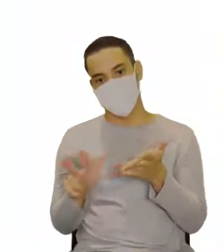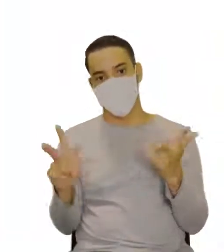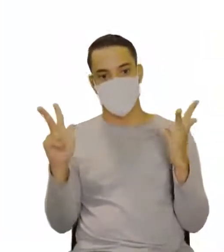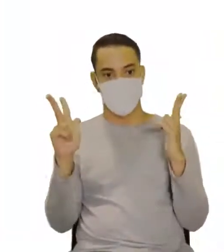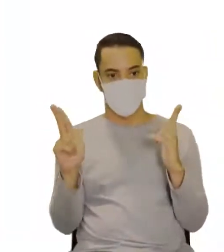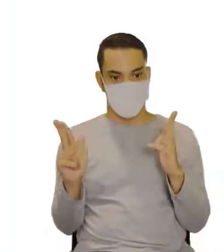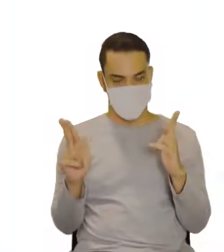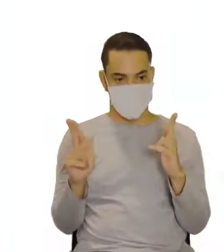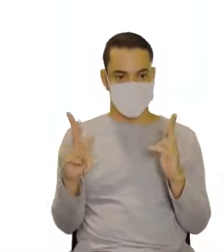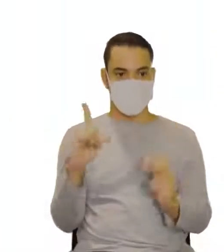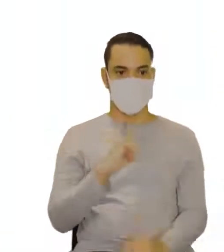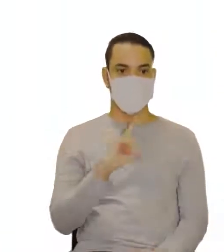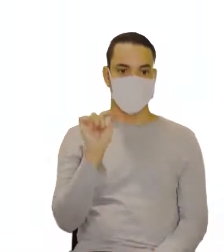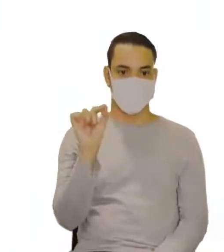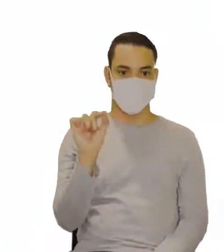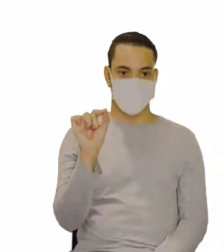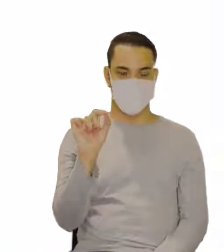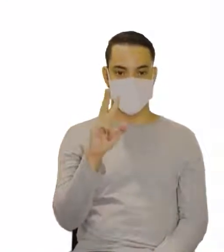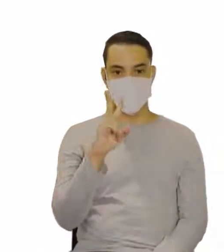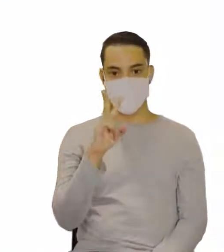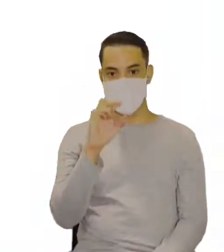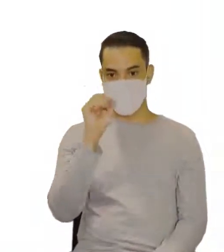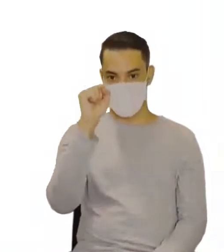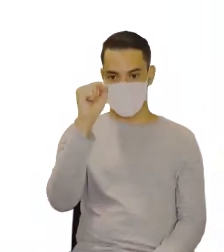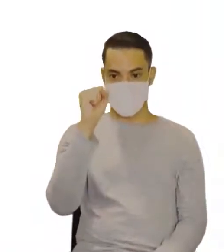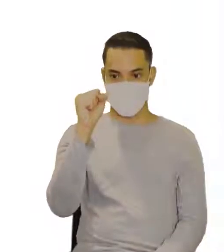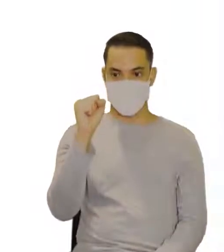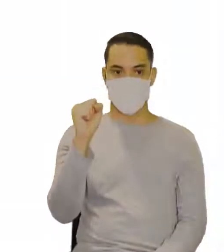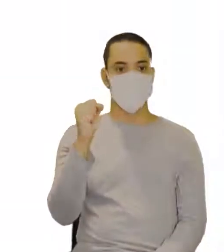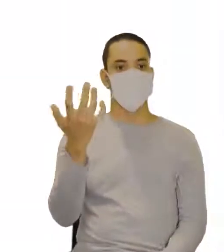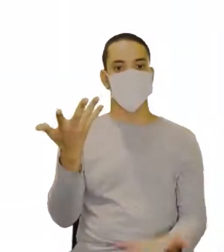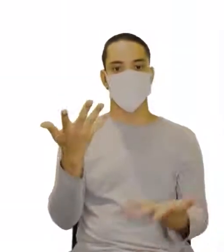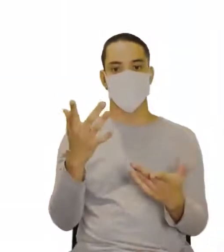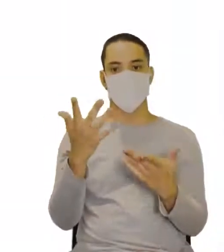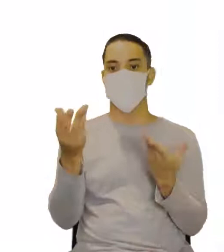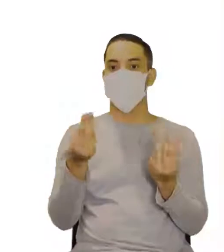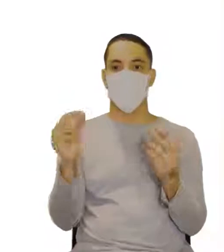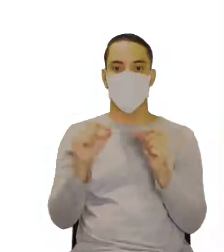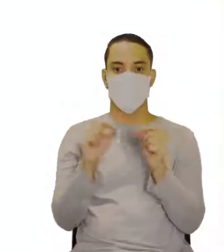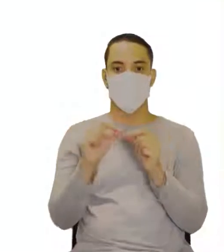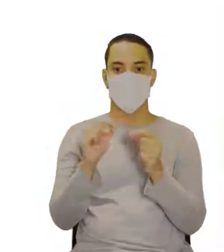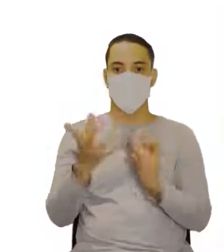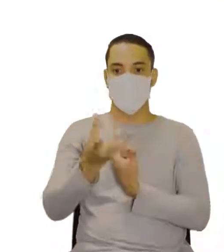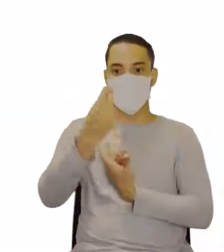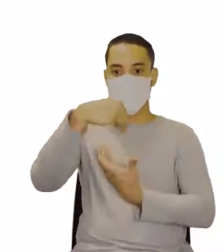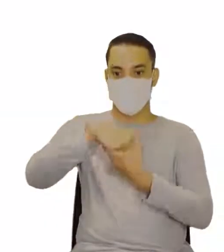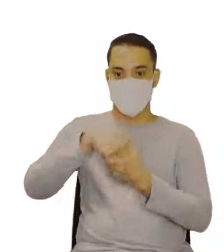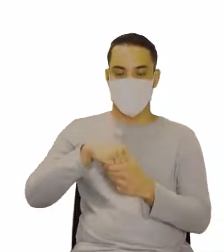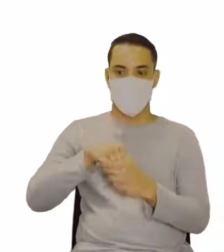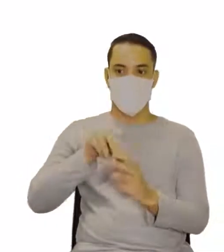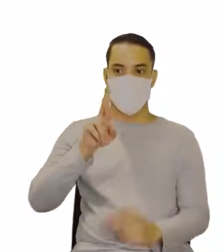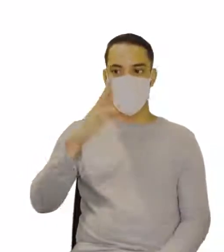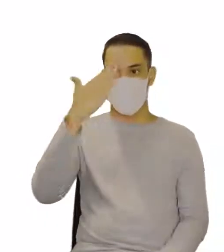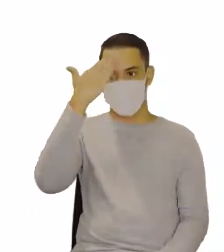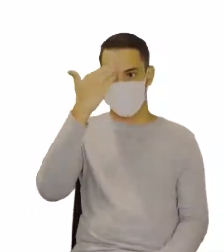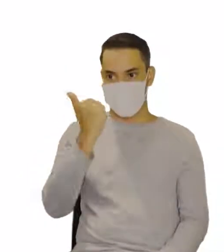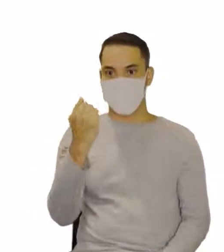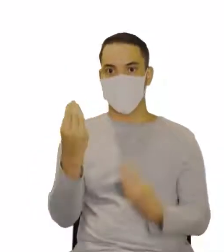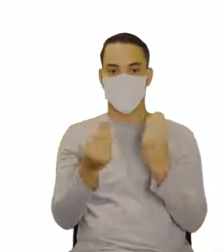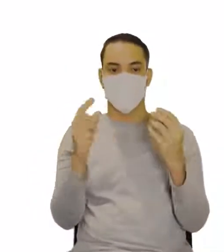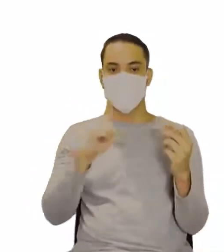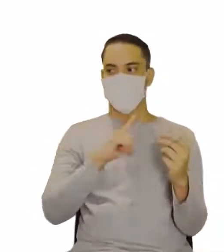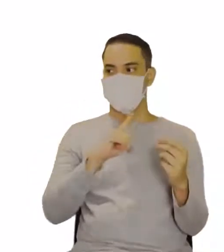iguais, de força eletromotriz Epson, a resistência interna R, associados em série,